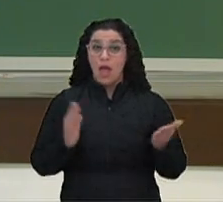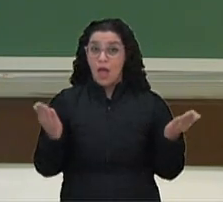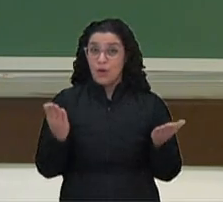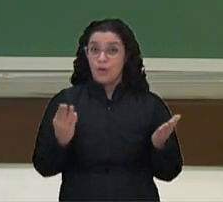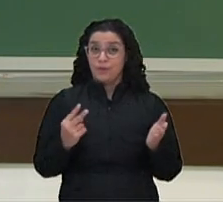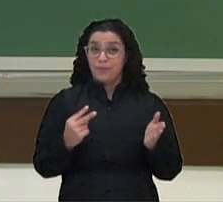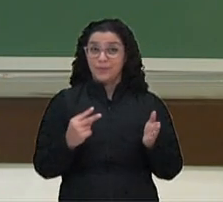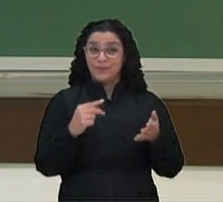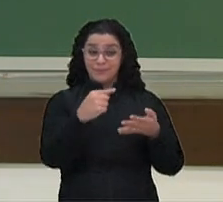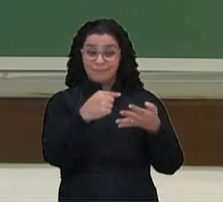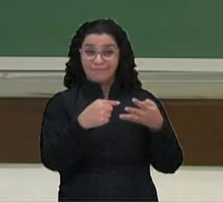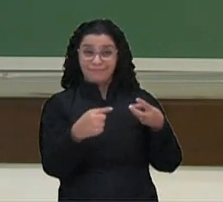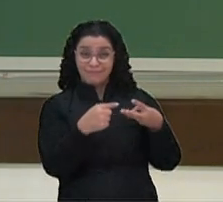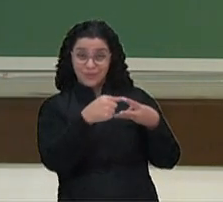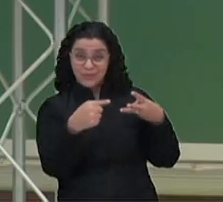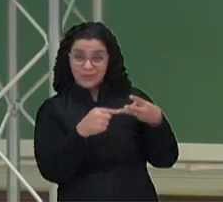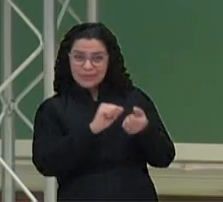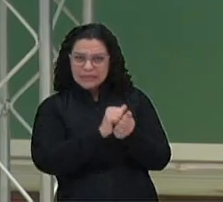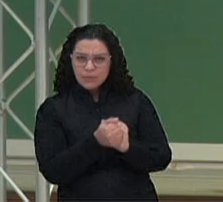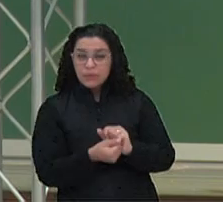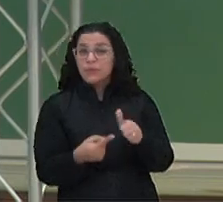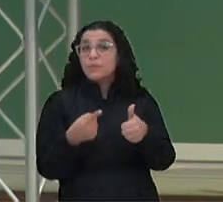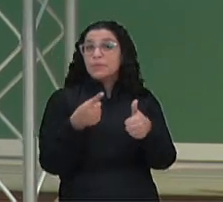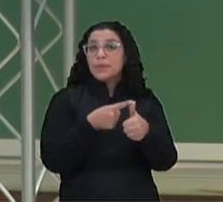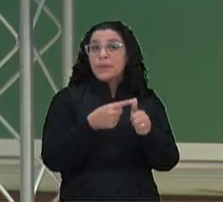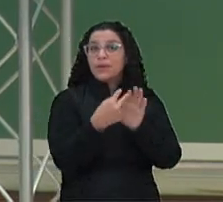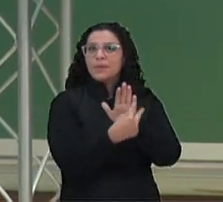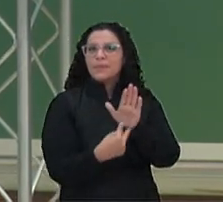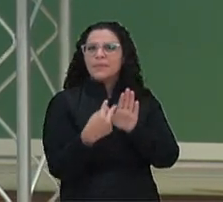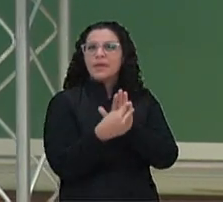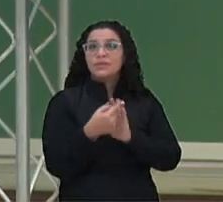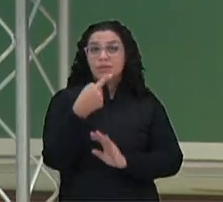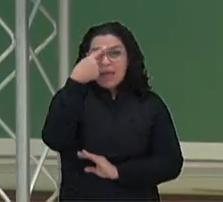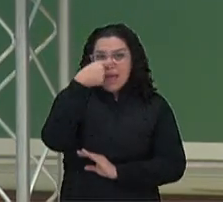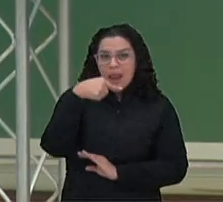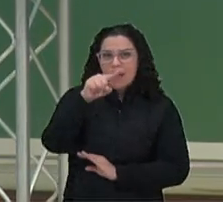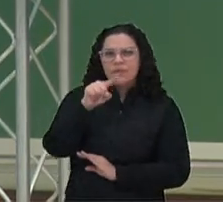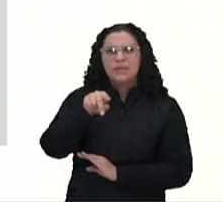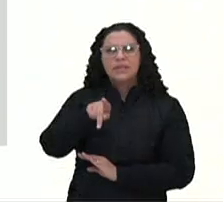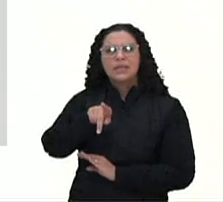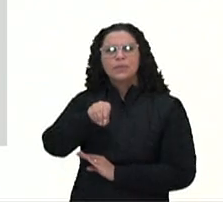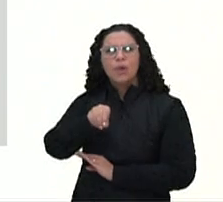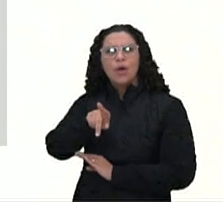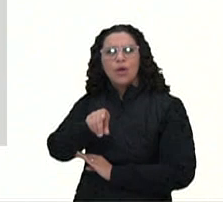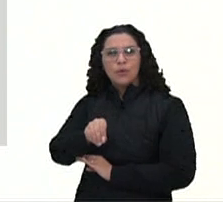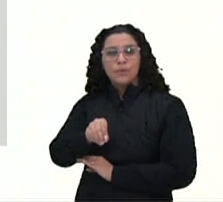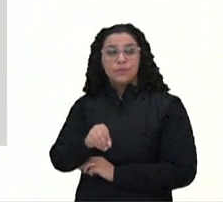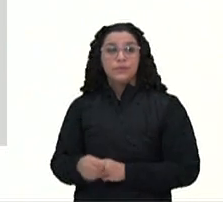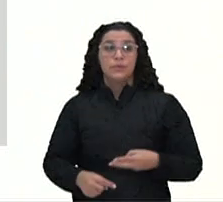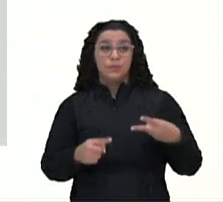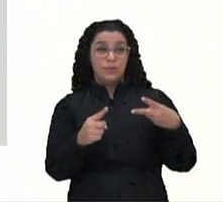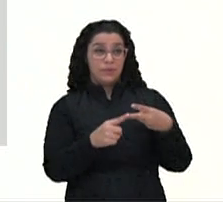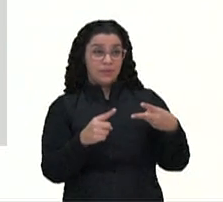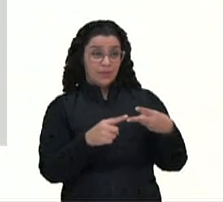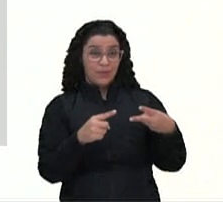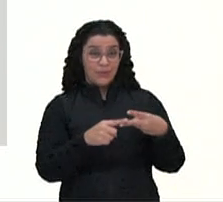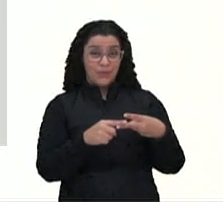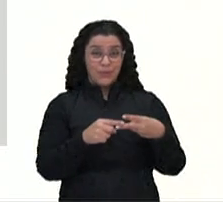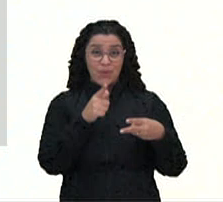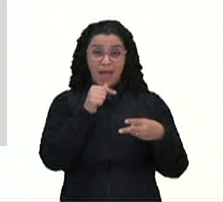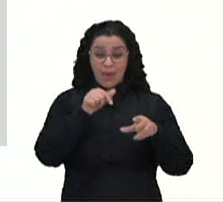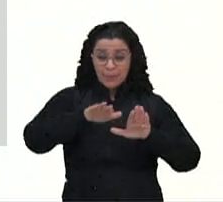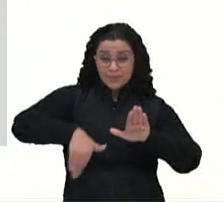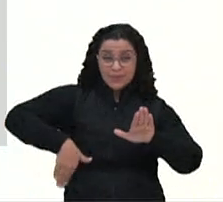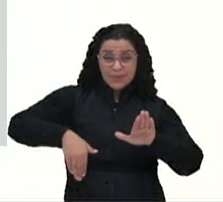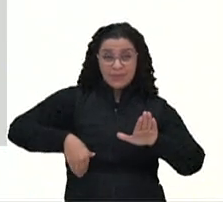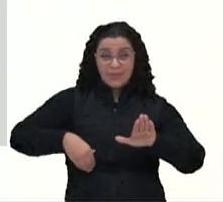Então vamos ver os esportes aqui, olha só. O primeiro que a gente tem é o elephant polo, second, water